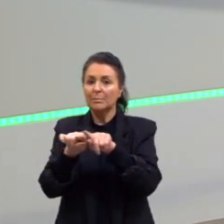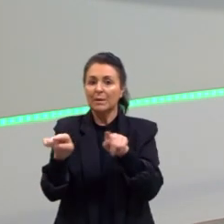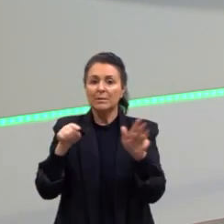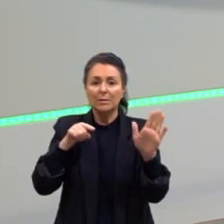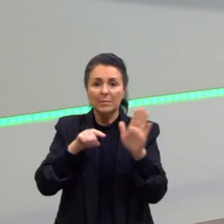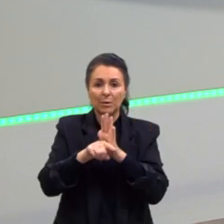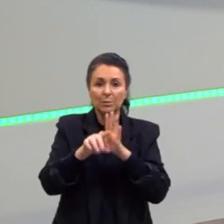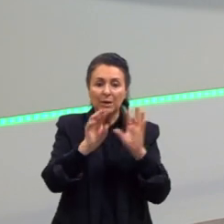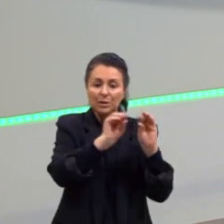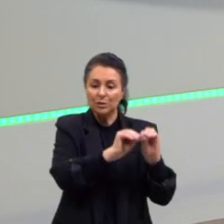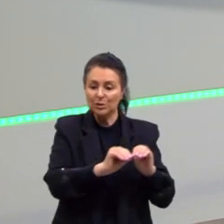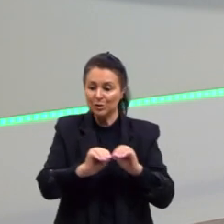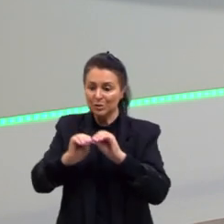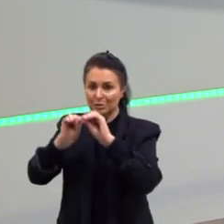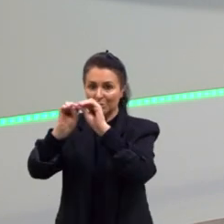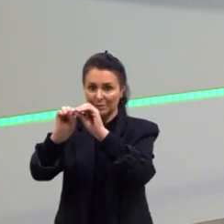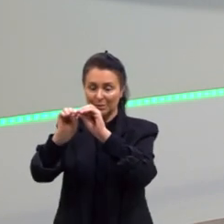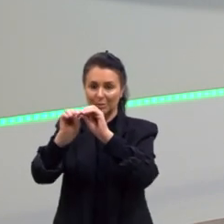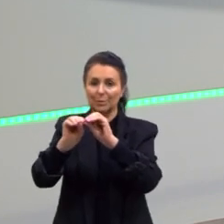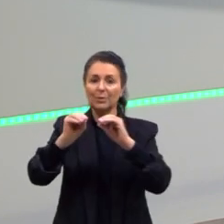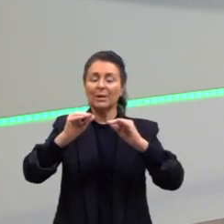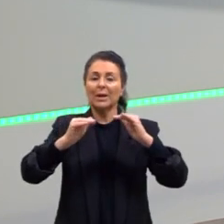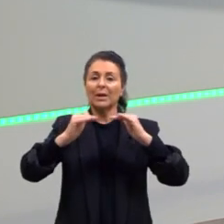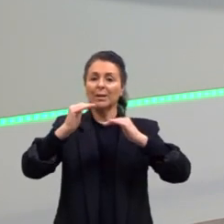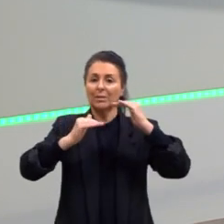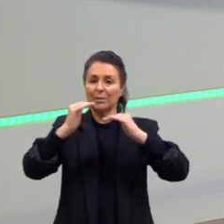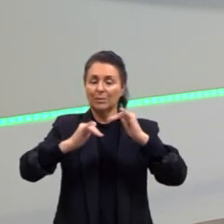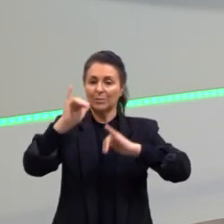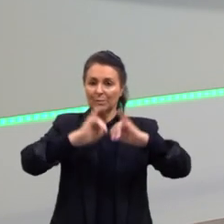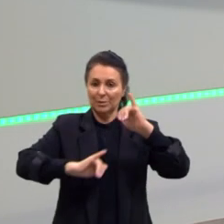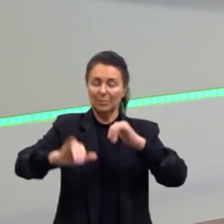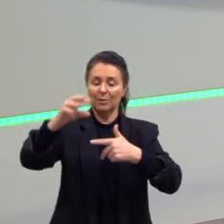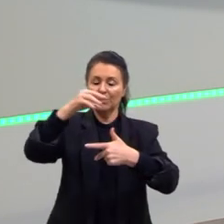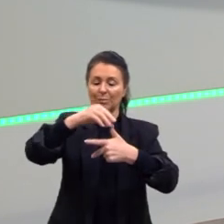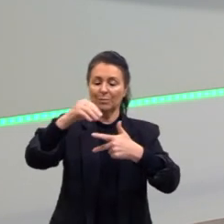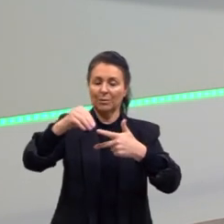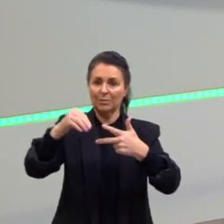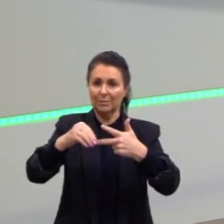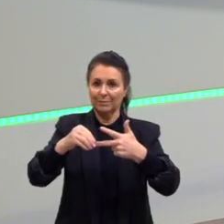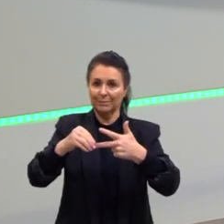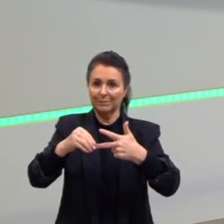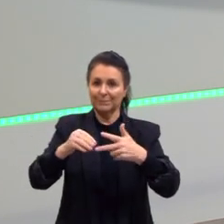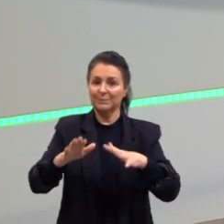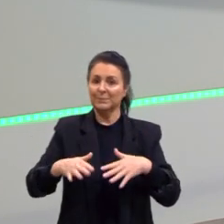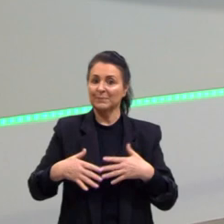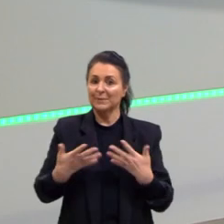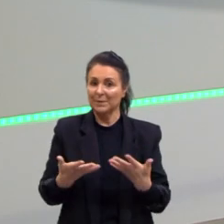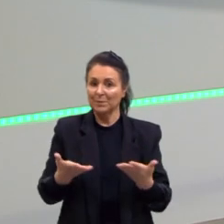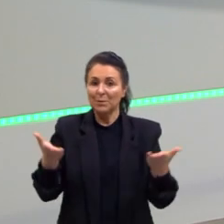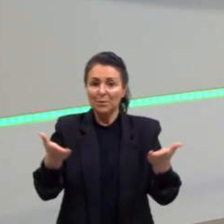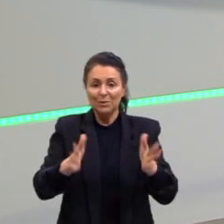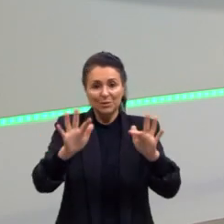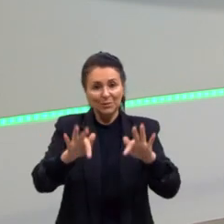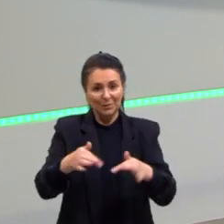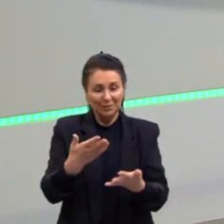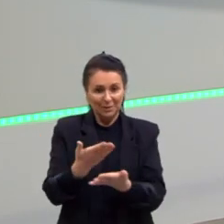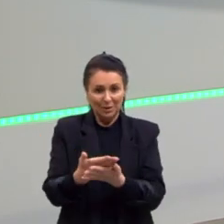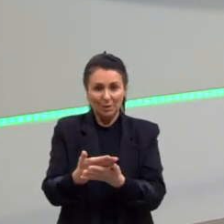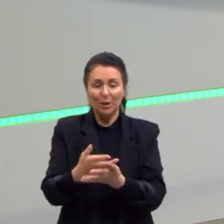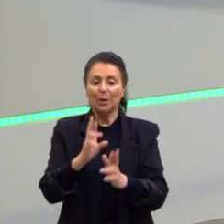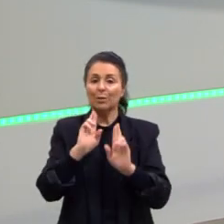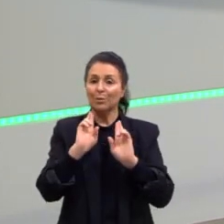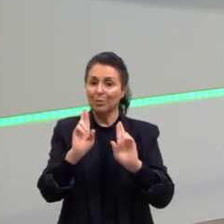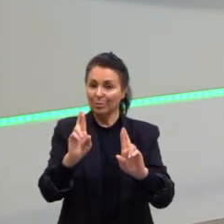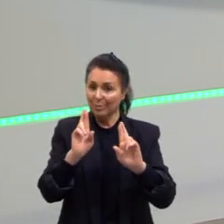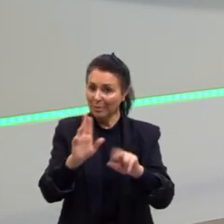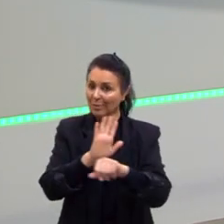questão de deslocamento de equilíbrio químico também do Enem bom então por hoje era isso Pessoal espero que